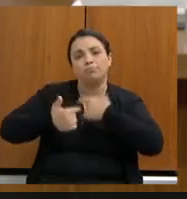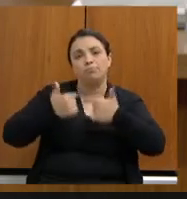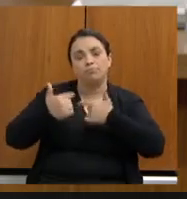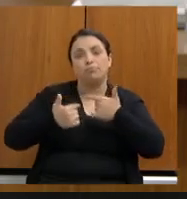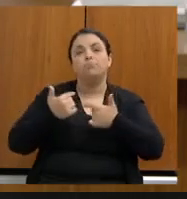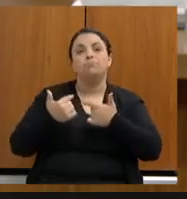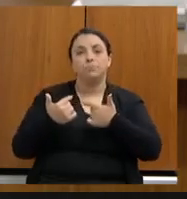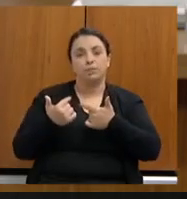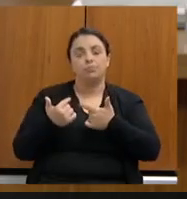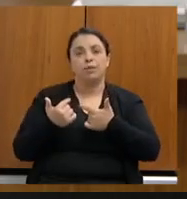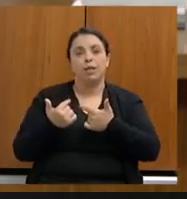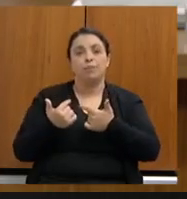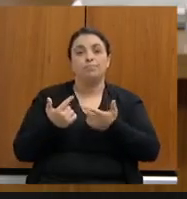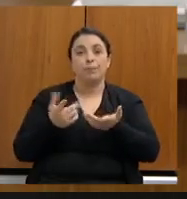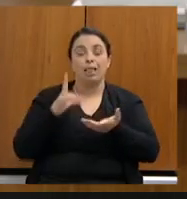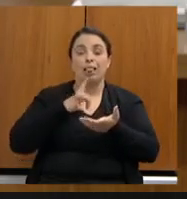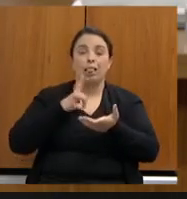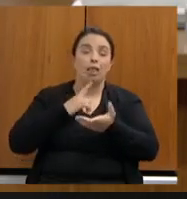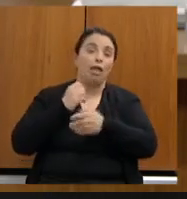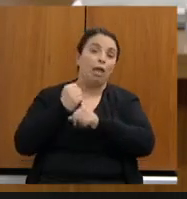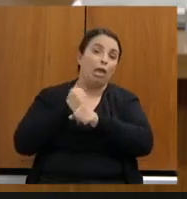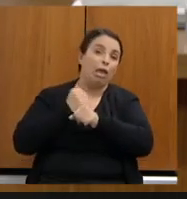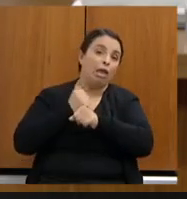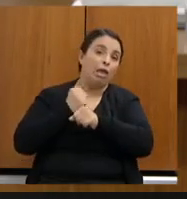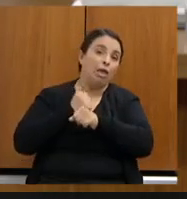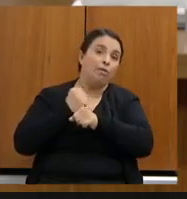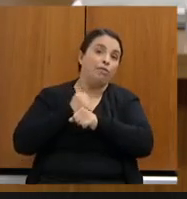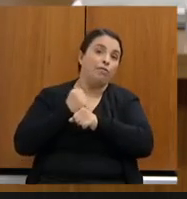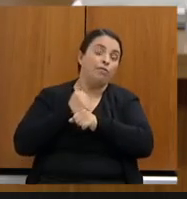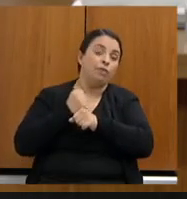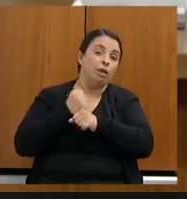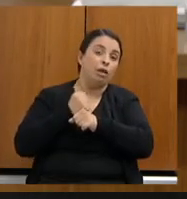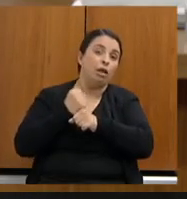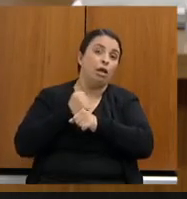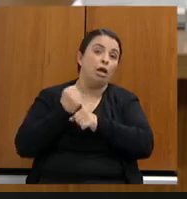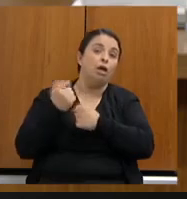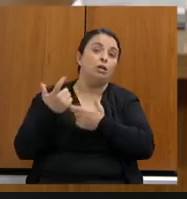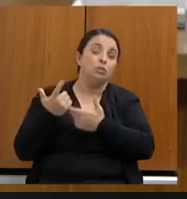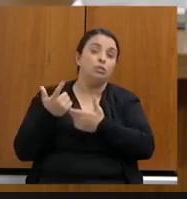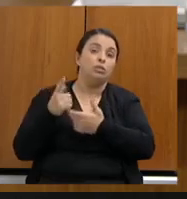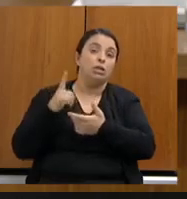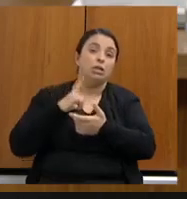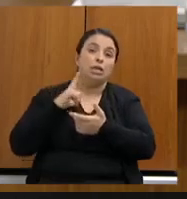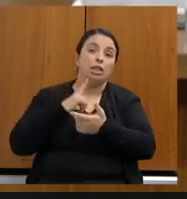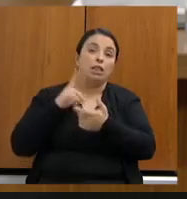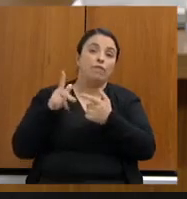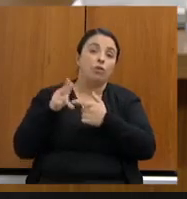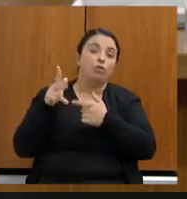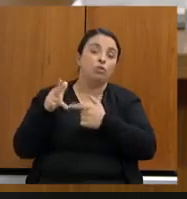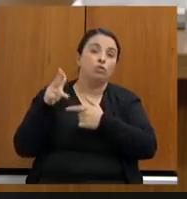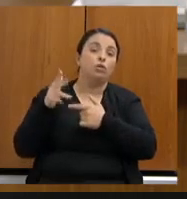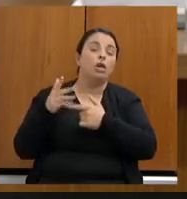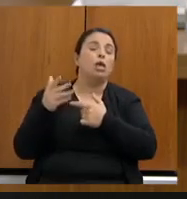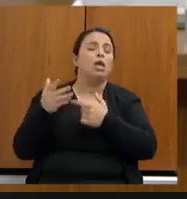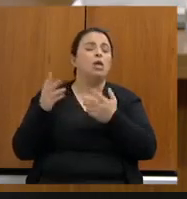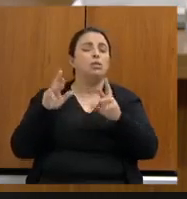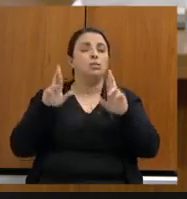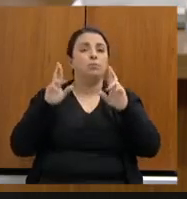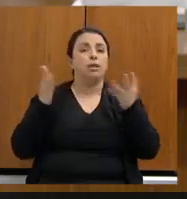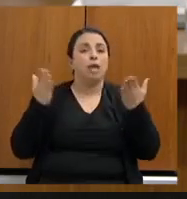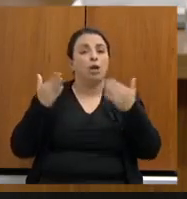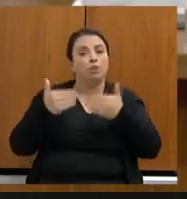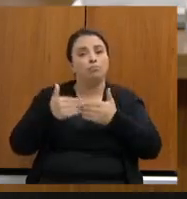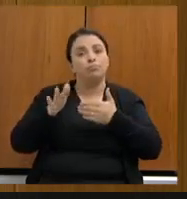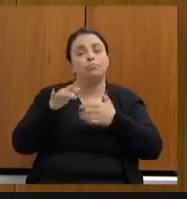foram anos na verdade de cofres vazios e agora a gente espera né que possa cumprir todas as torres metra